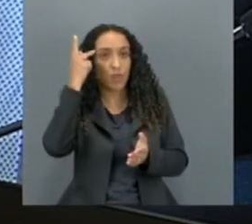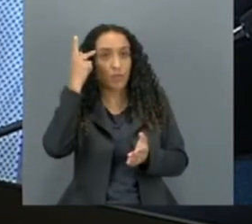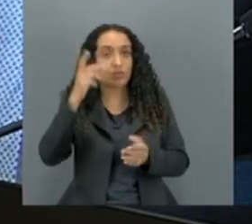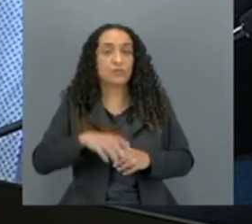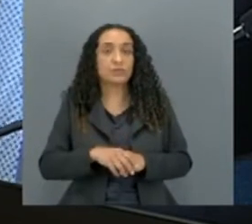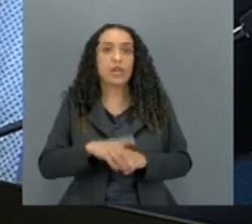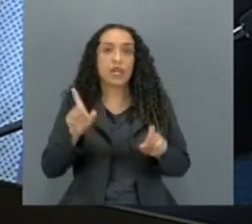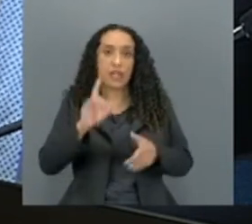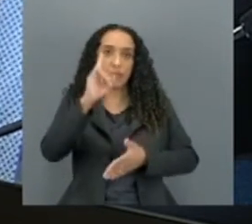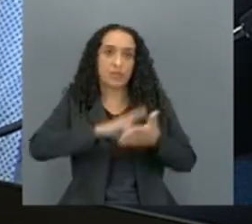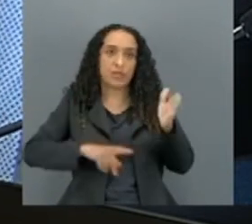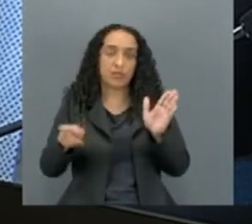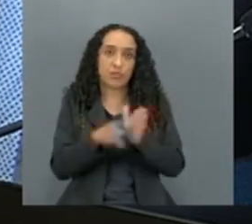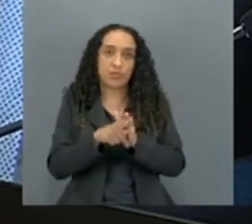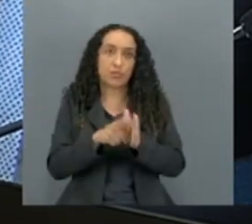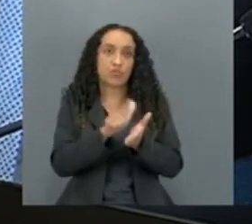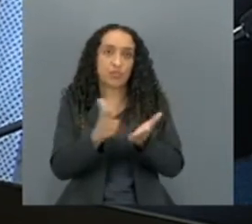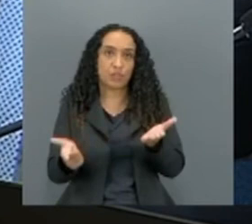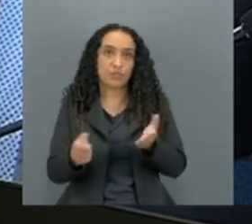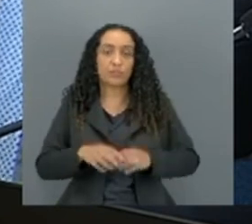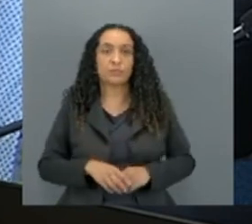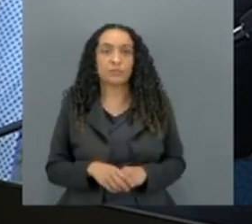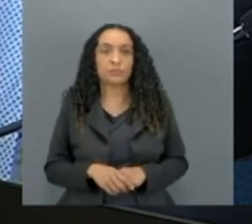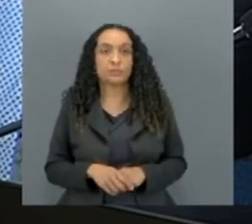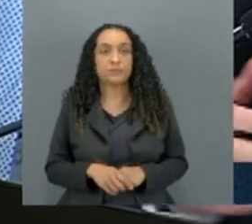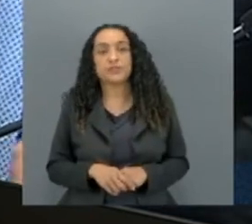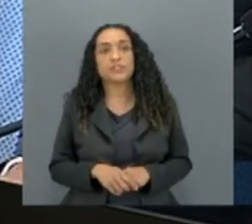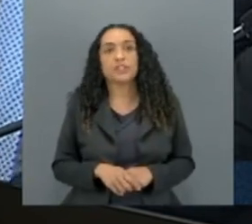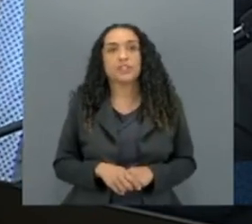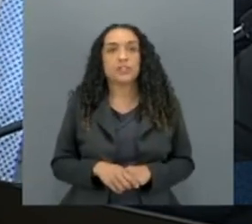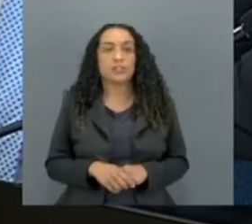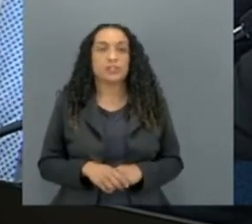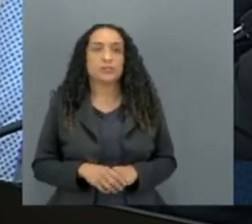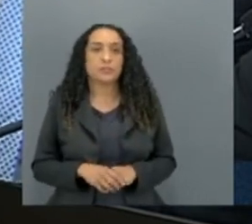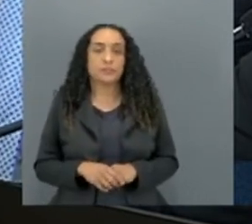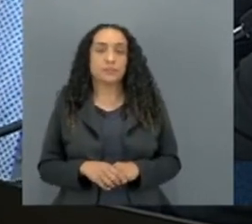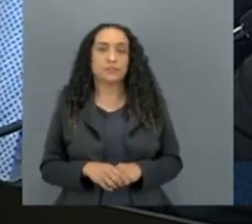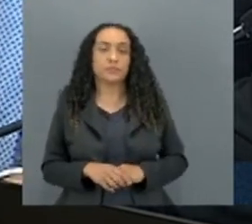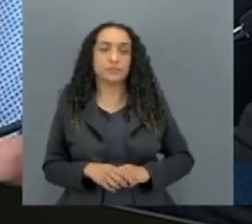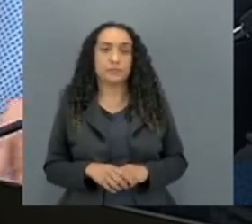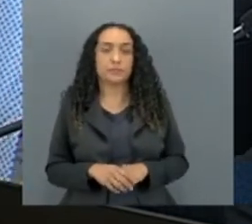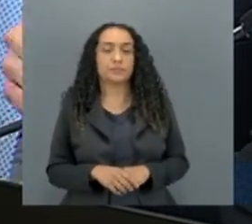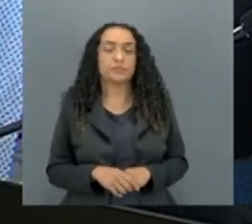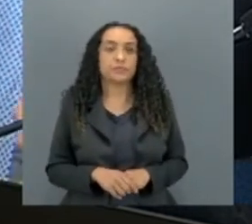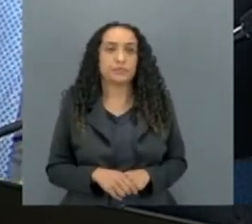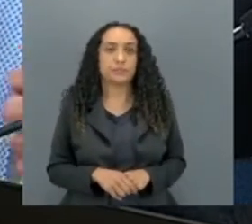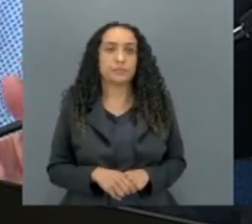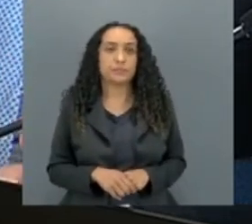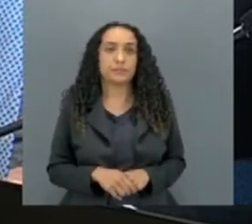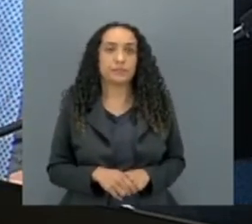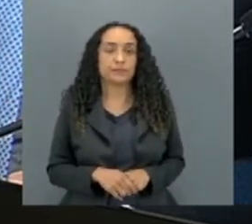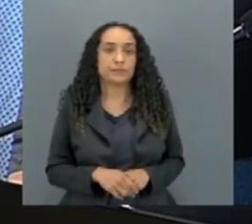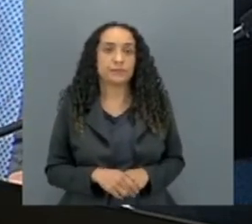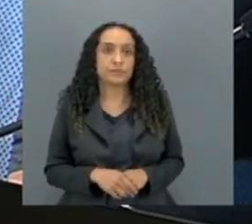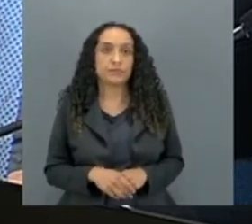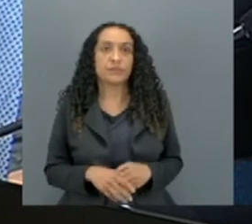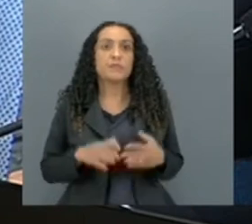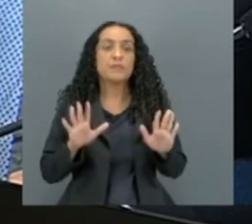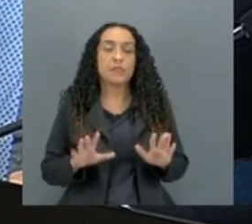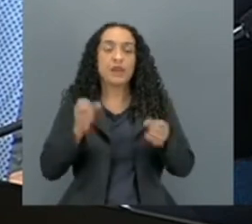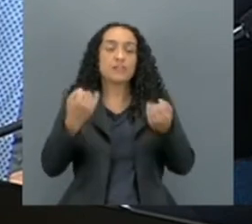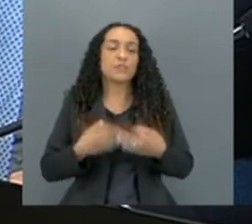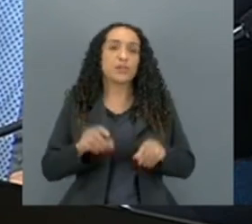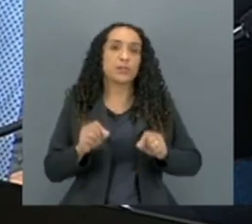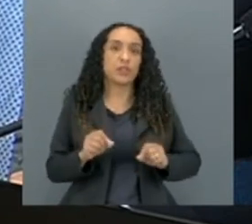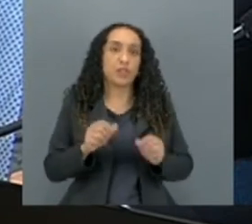são matérias jornalísticas, tá? Se o antagonista é a Folha Raro, aí realmente eu preciso que eles precisam se corrigir. Mas diz o